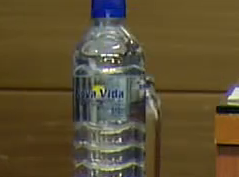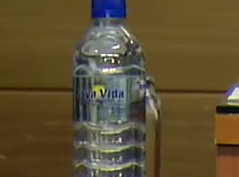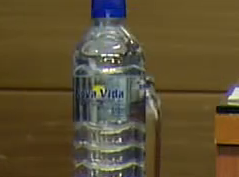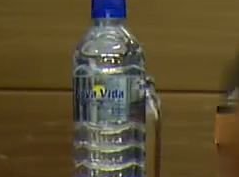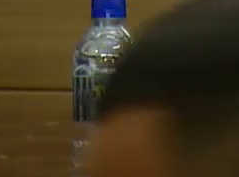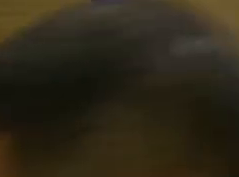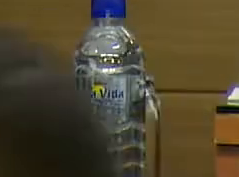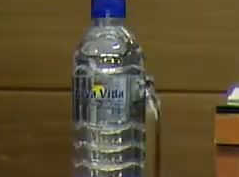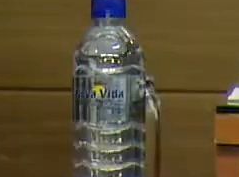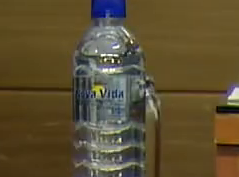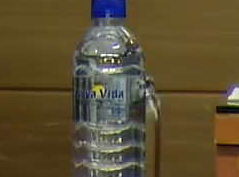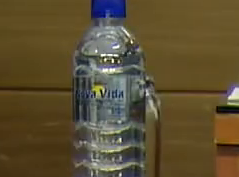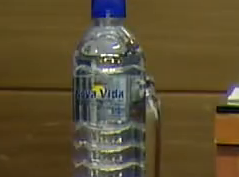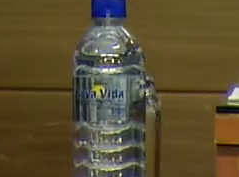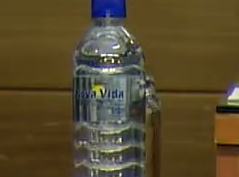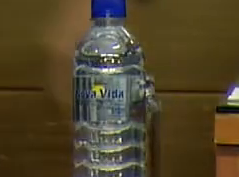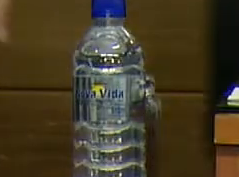requerimentos